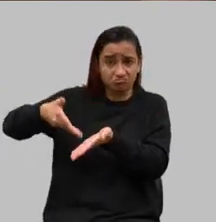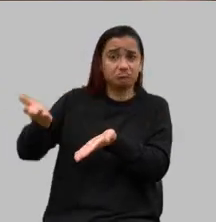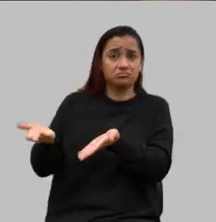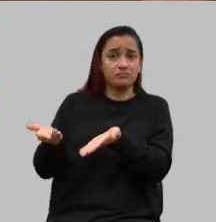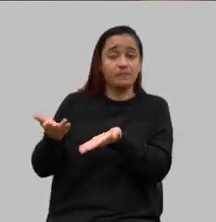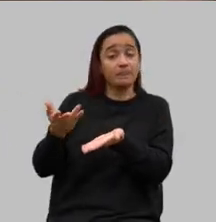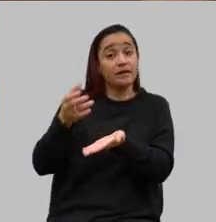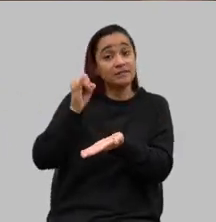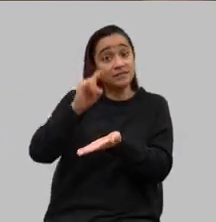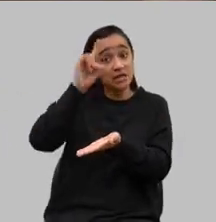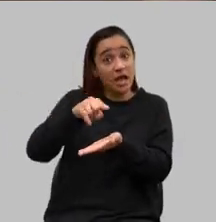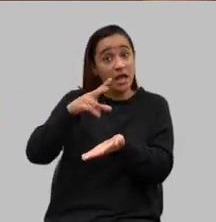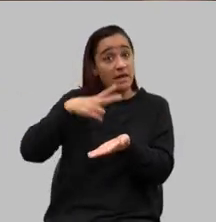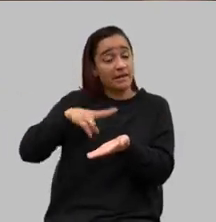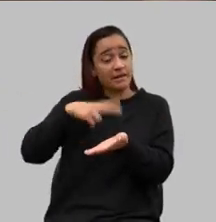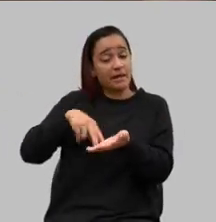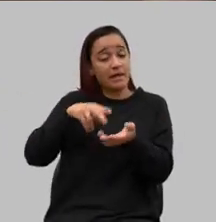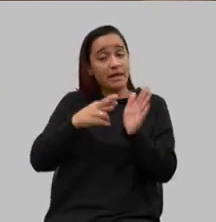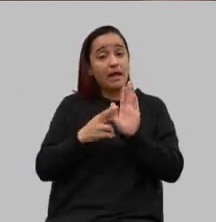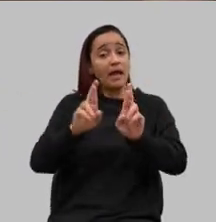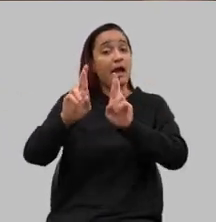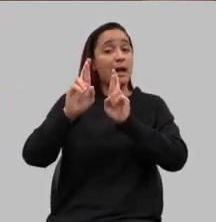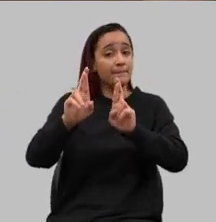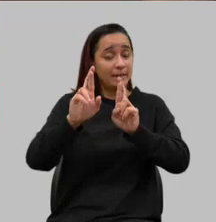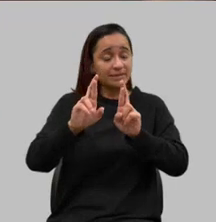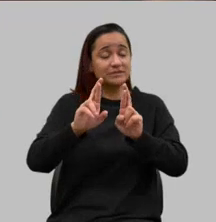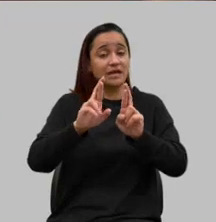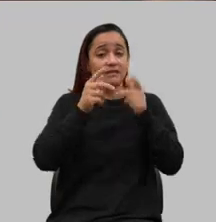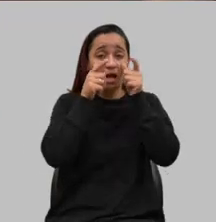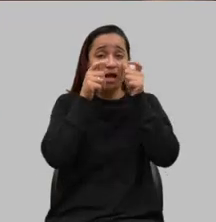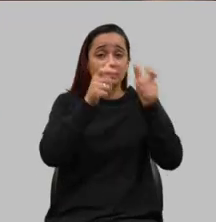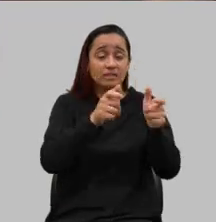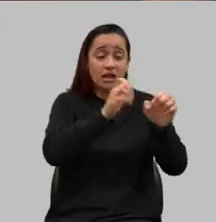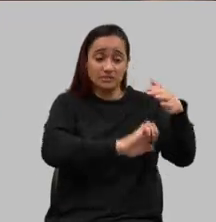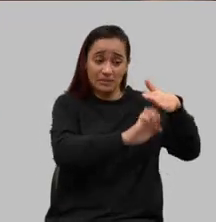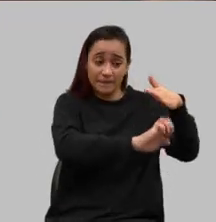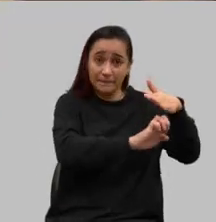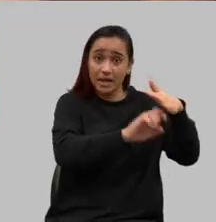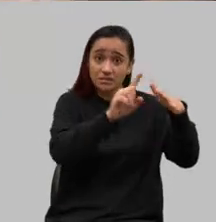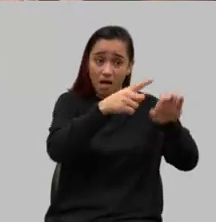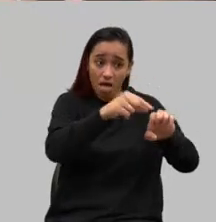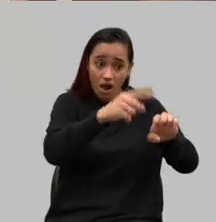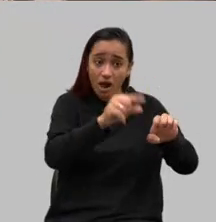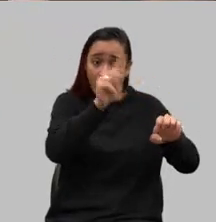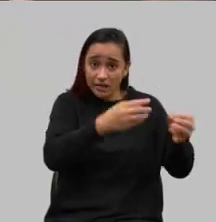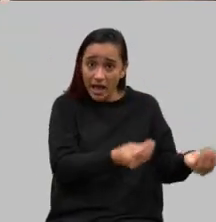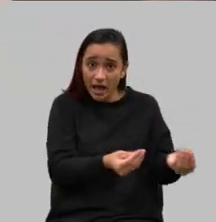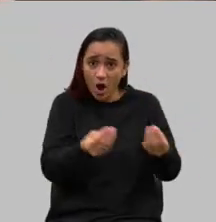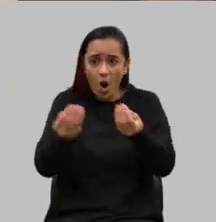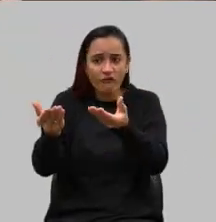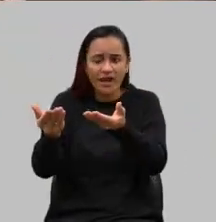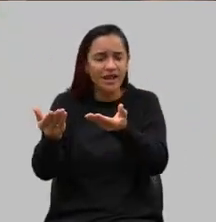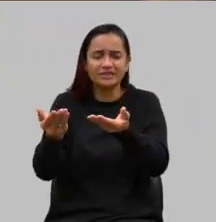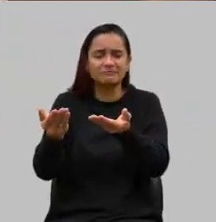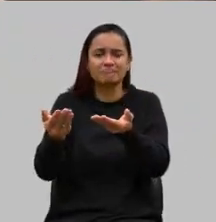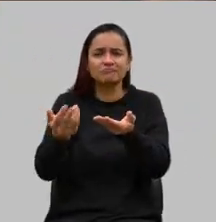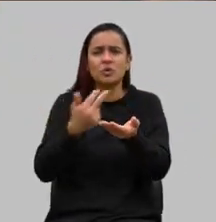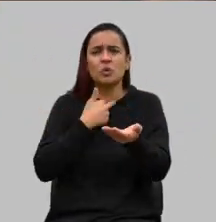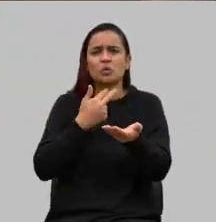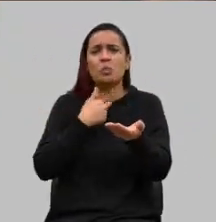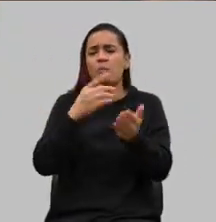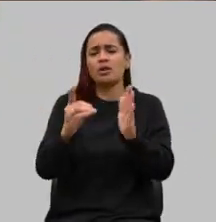interesses dos dos grandes Empreendimentos que te oferece Não não pode justificar por um